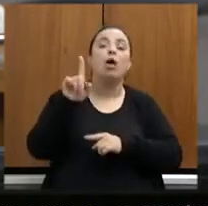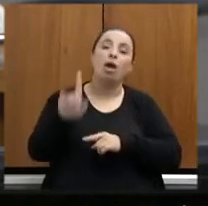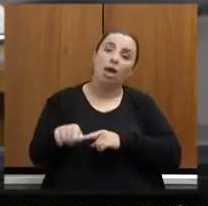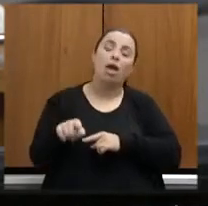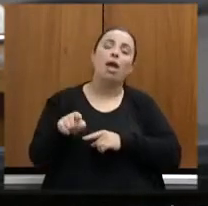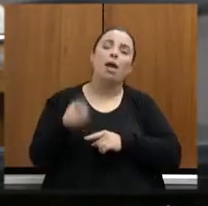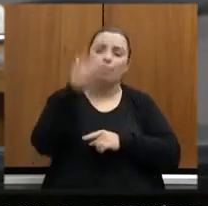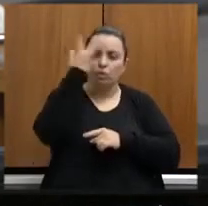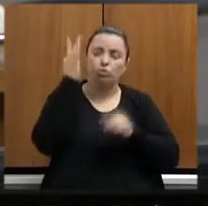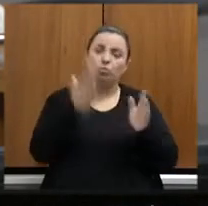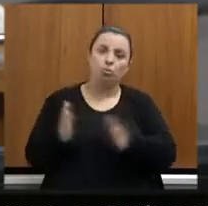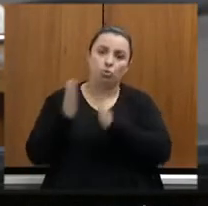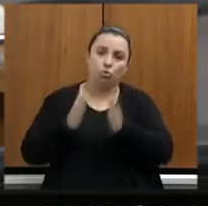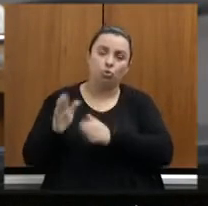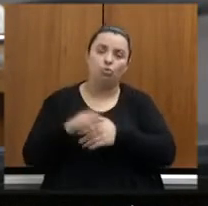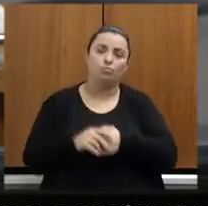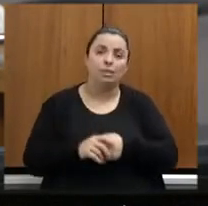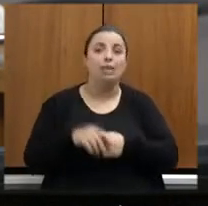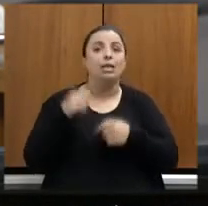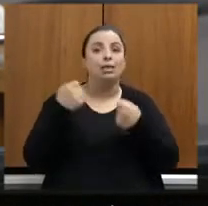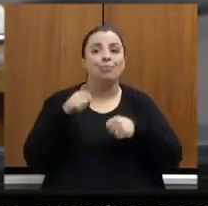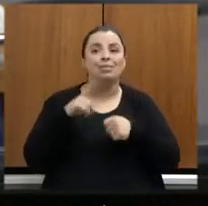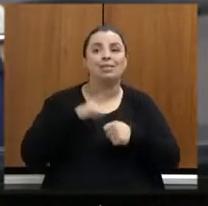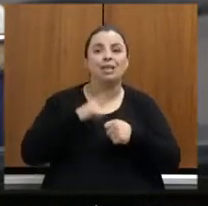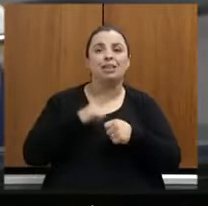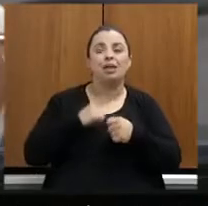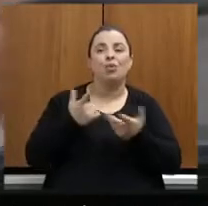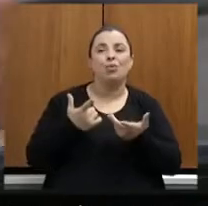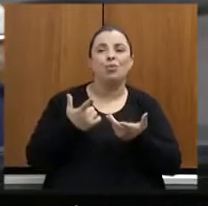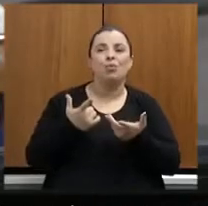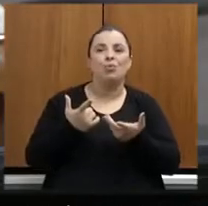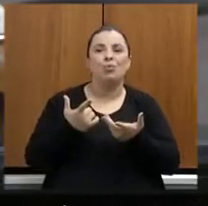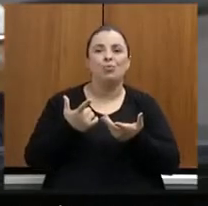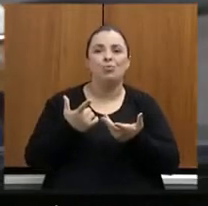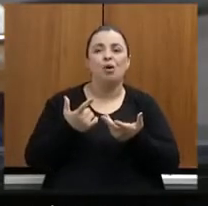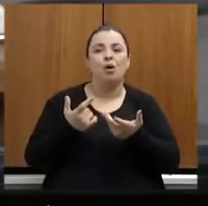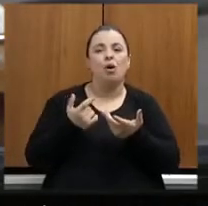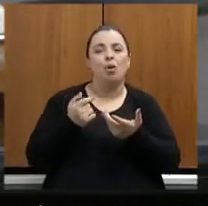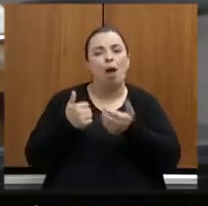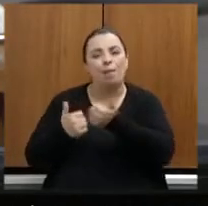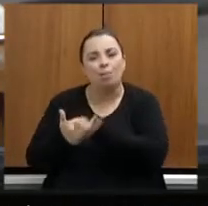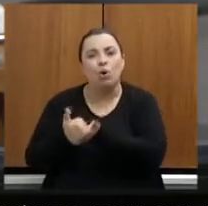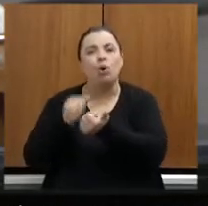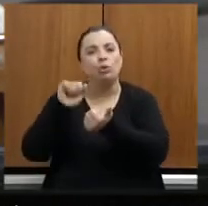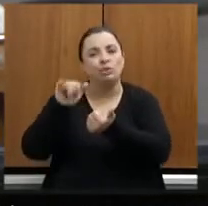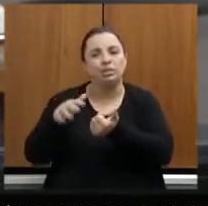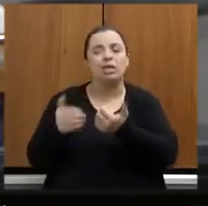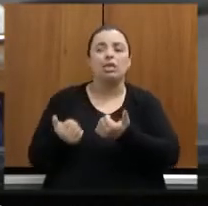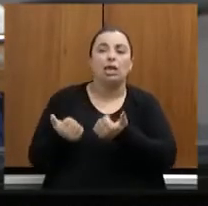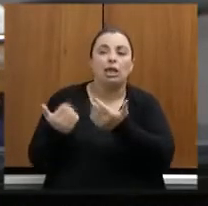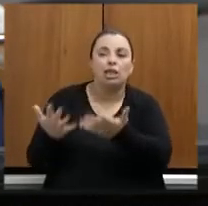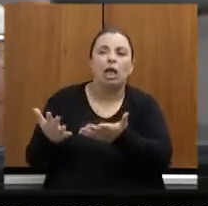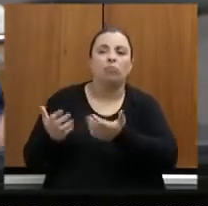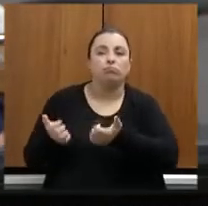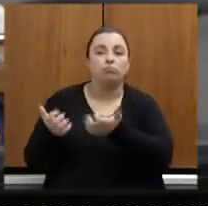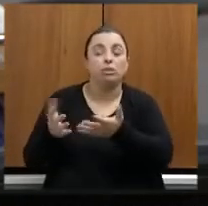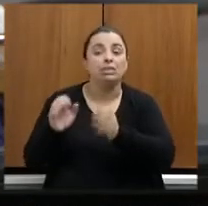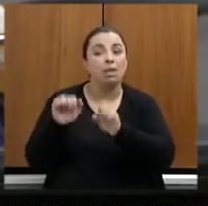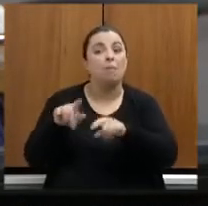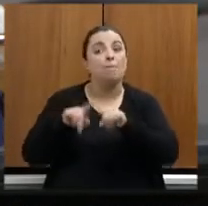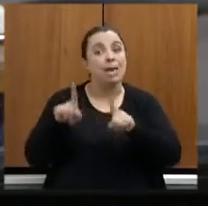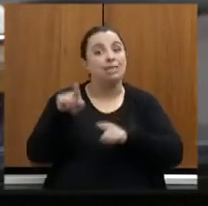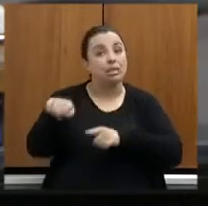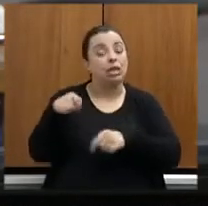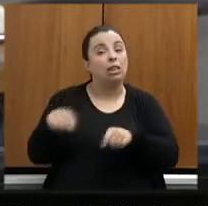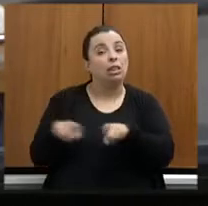ter sempre essa questão do paternalismo produto é Oi gente tem que ter responsabilidade dele no processo ele tem que saber que ele faz